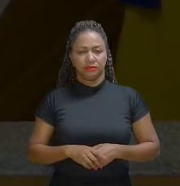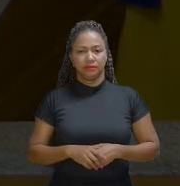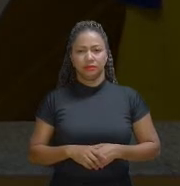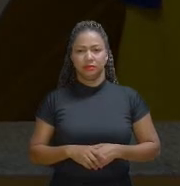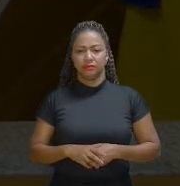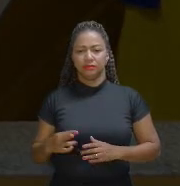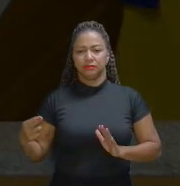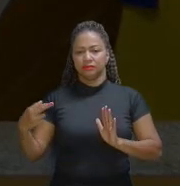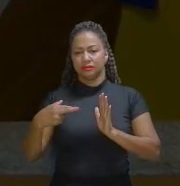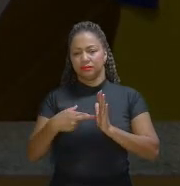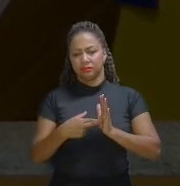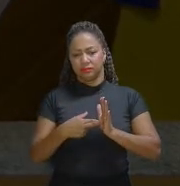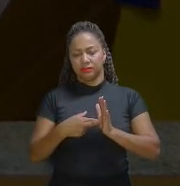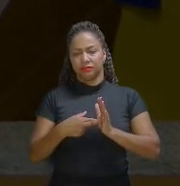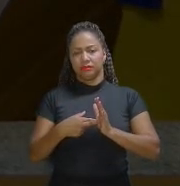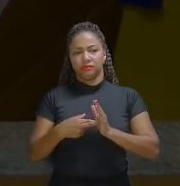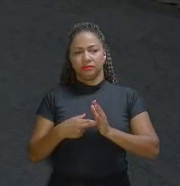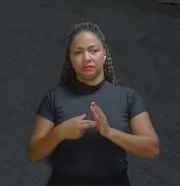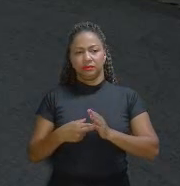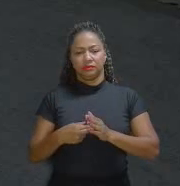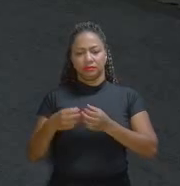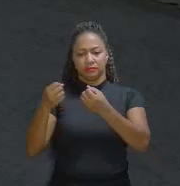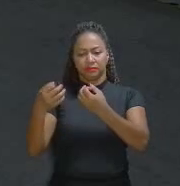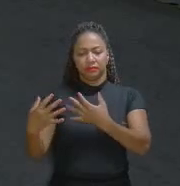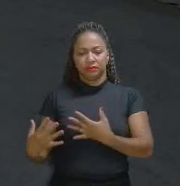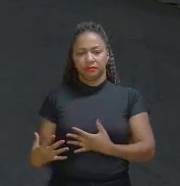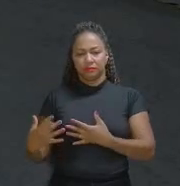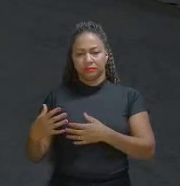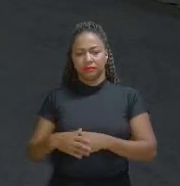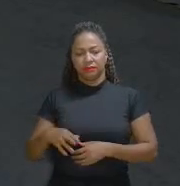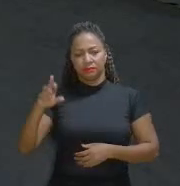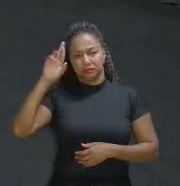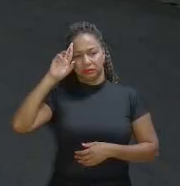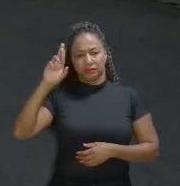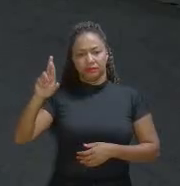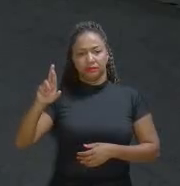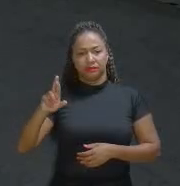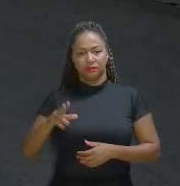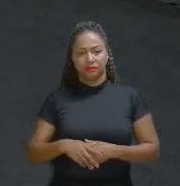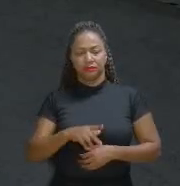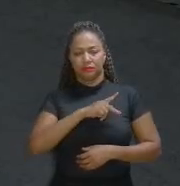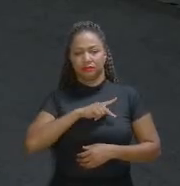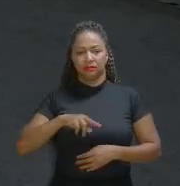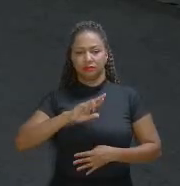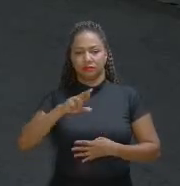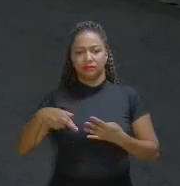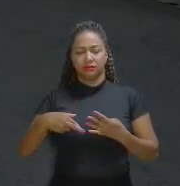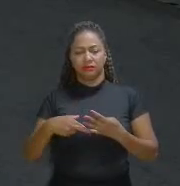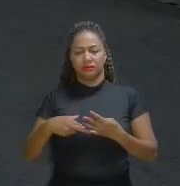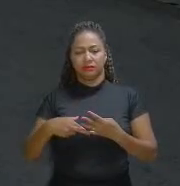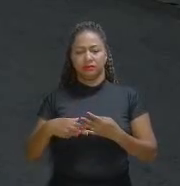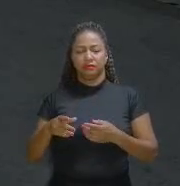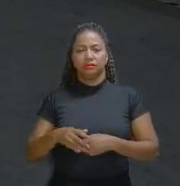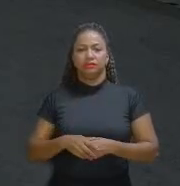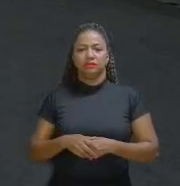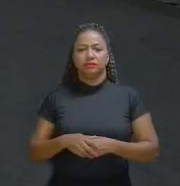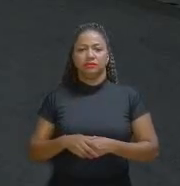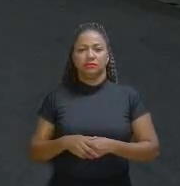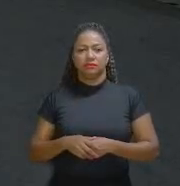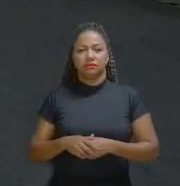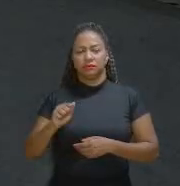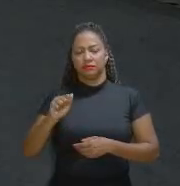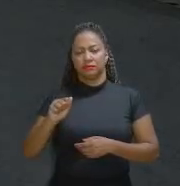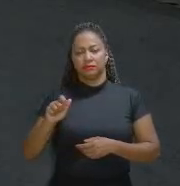O relator está com a palavra. Senhor presidente, trata-se de recurso eleitoral interposto por